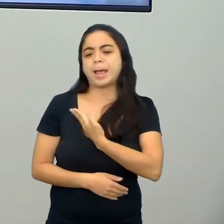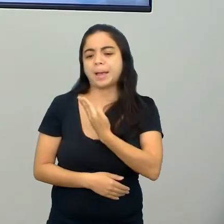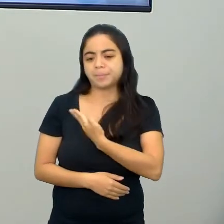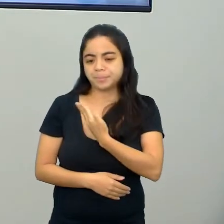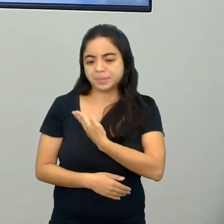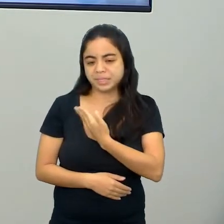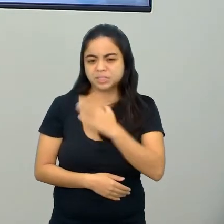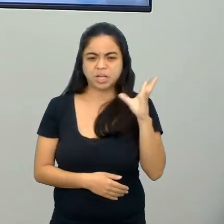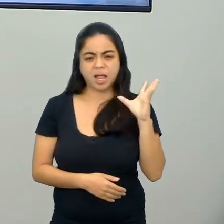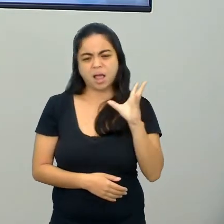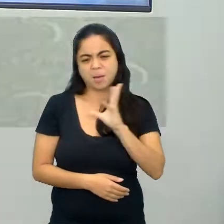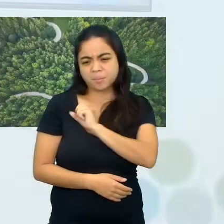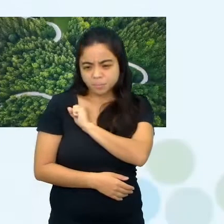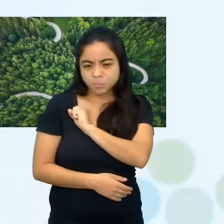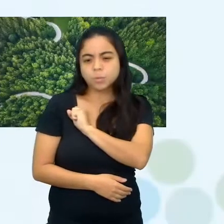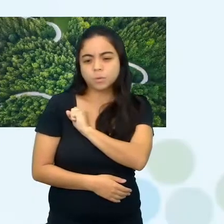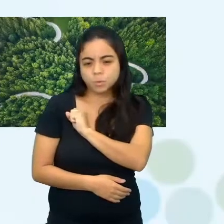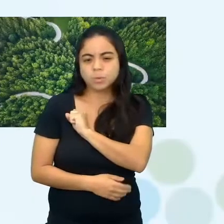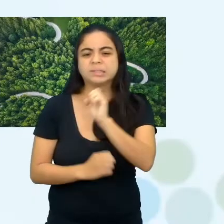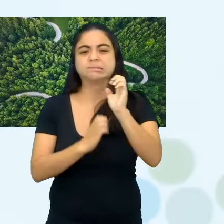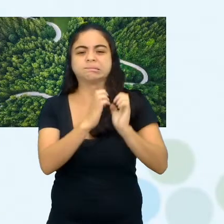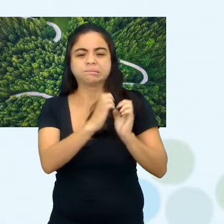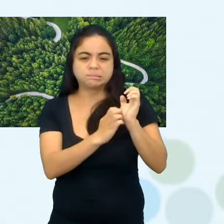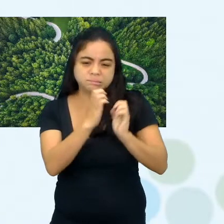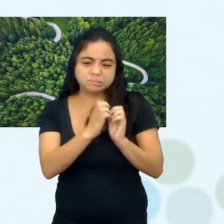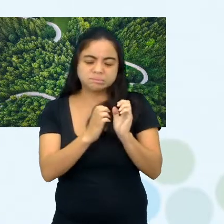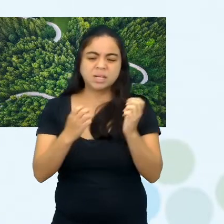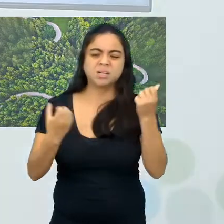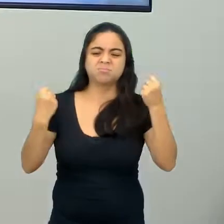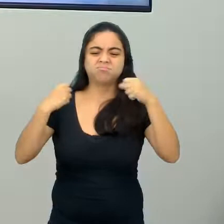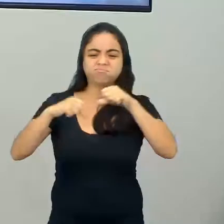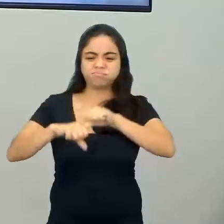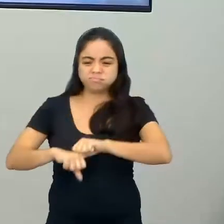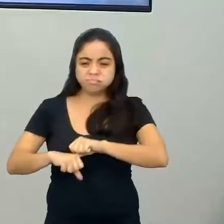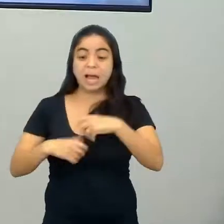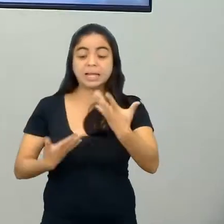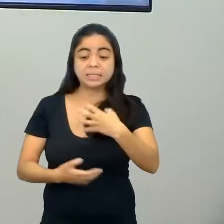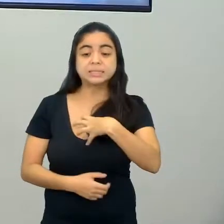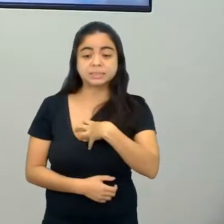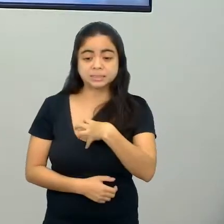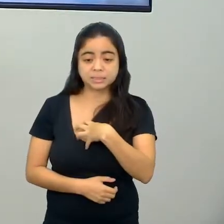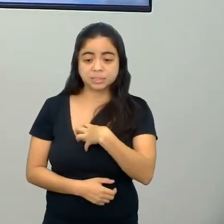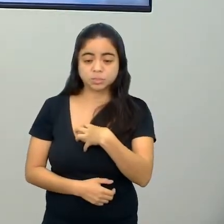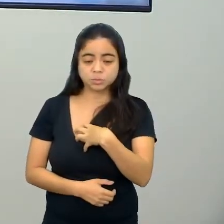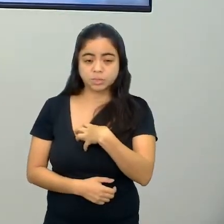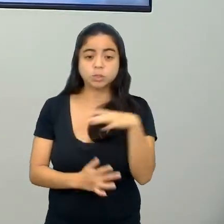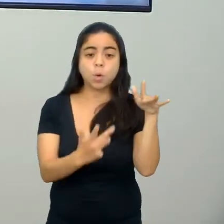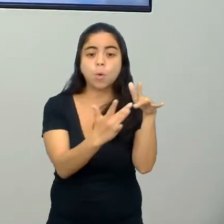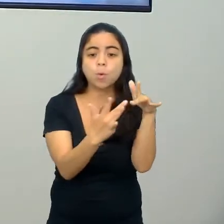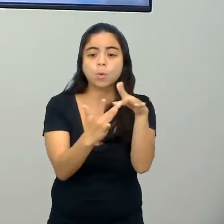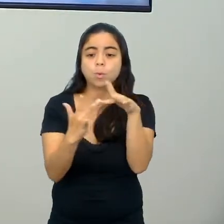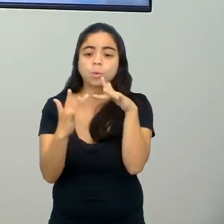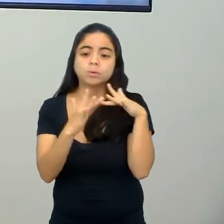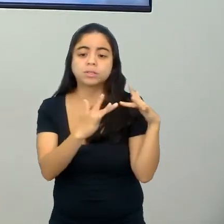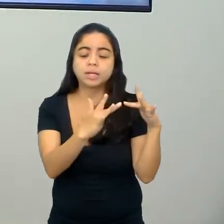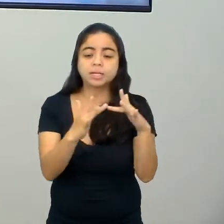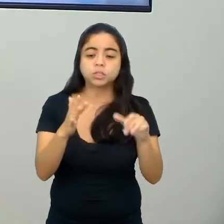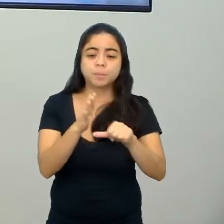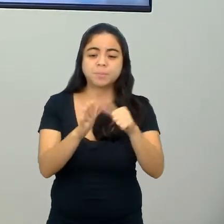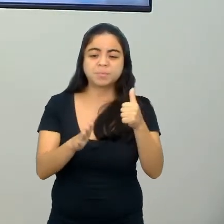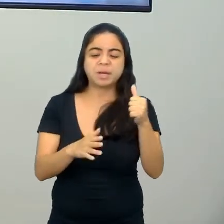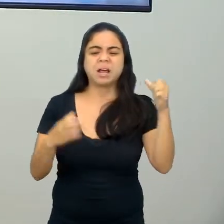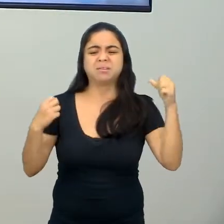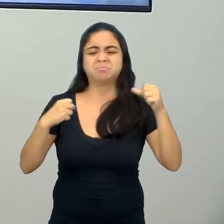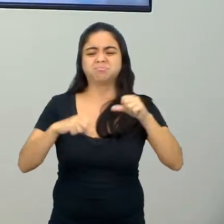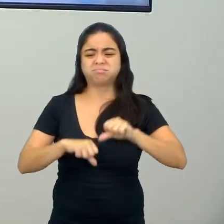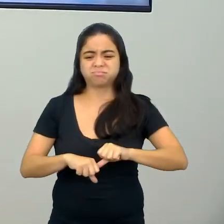os amores, conflitos, decepções, esses sentimentos, né? Esses contatos que a gente tem de ter a nossa primeira